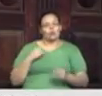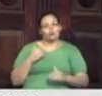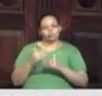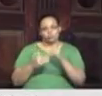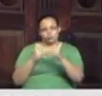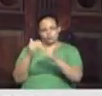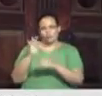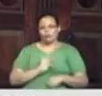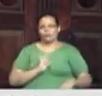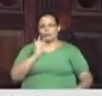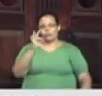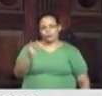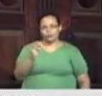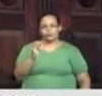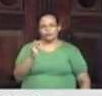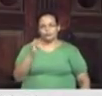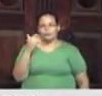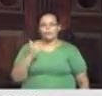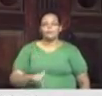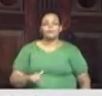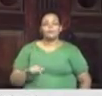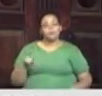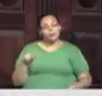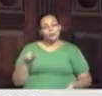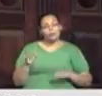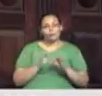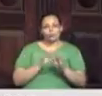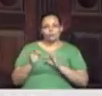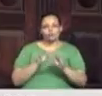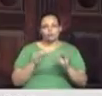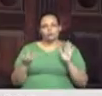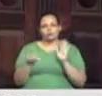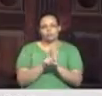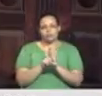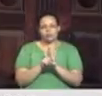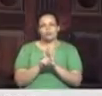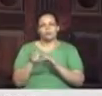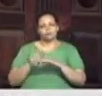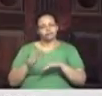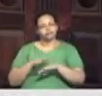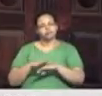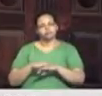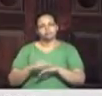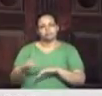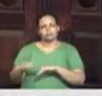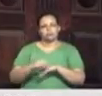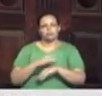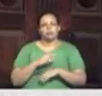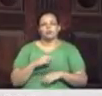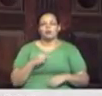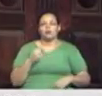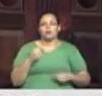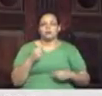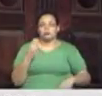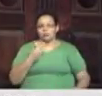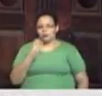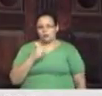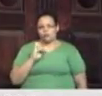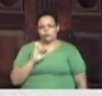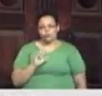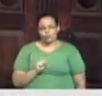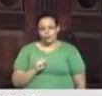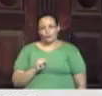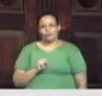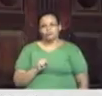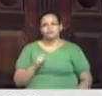no futuro. E, além disso, colocou-se no projeto de lei para cá encaminhado que os 3,5 bilhões